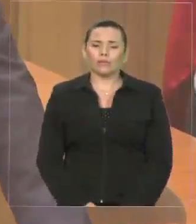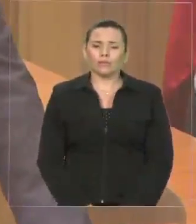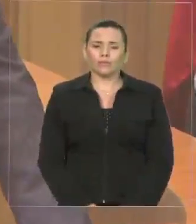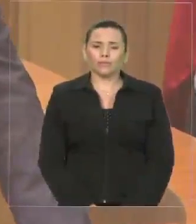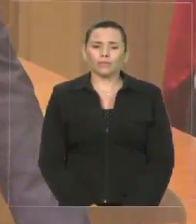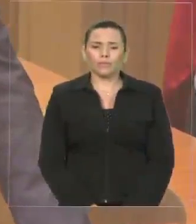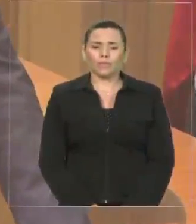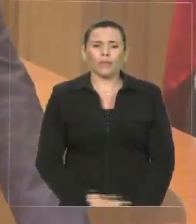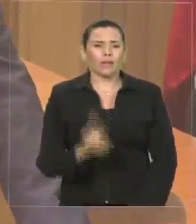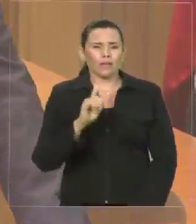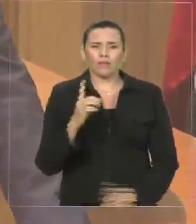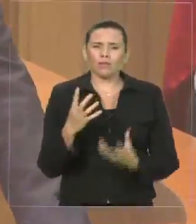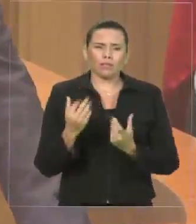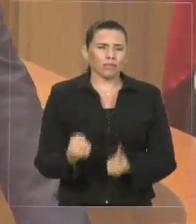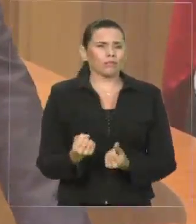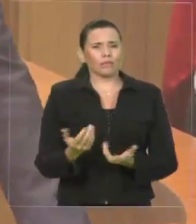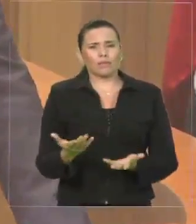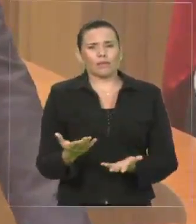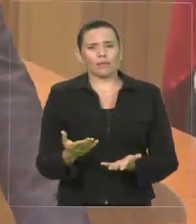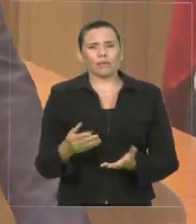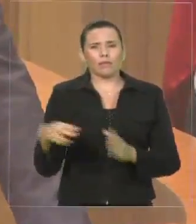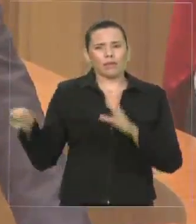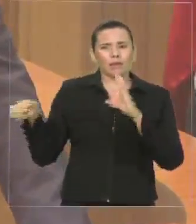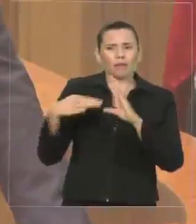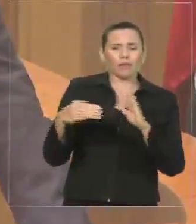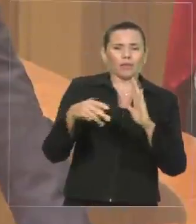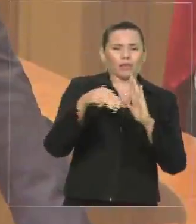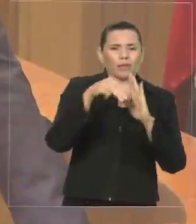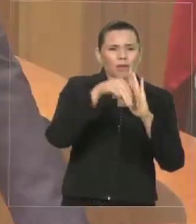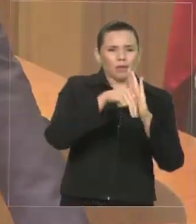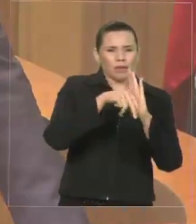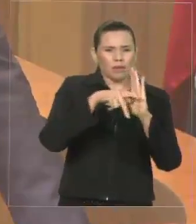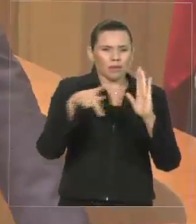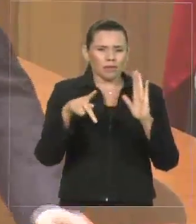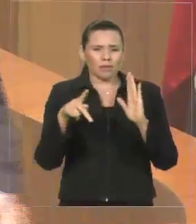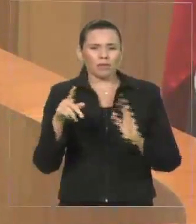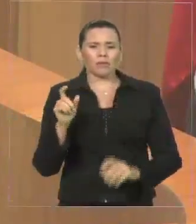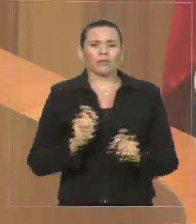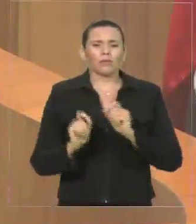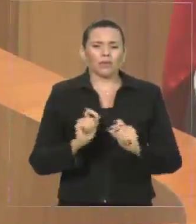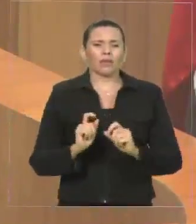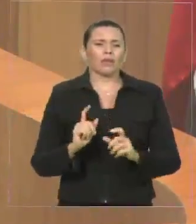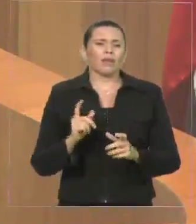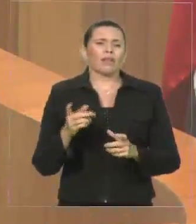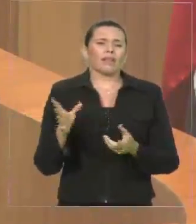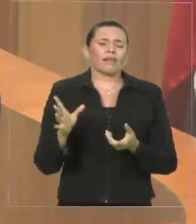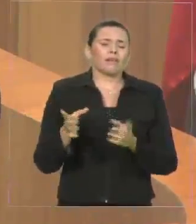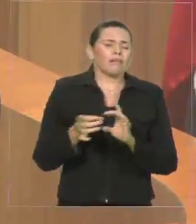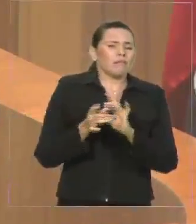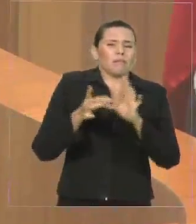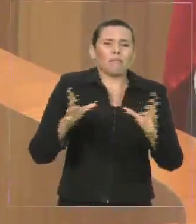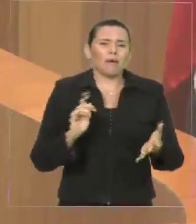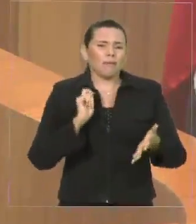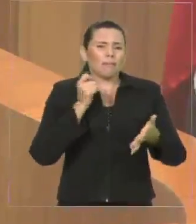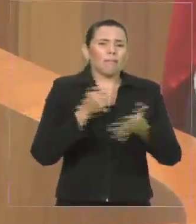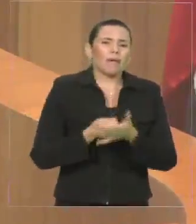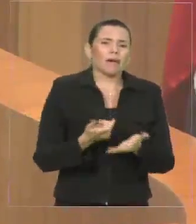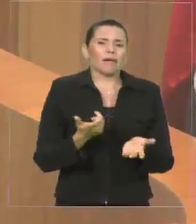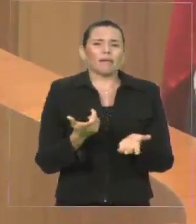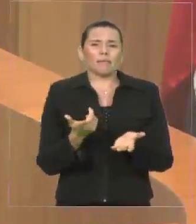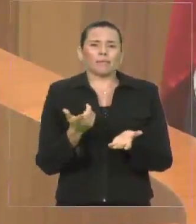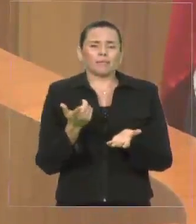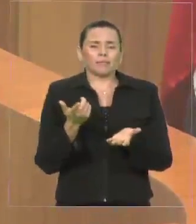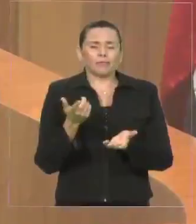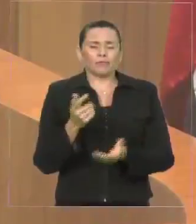não uma situação como essa que vem flexibilizar o pagamento de despesas sem licitação, por